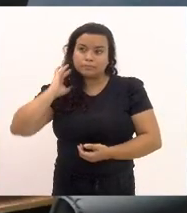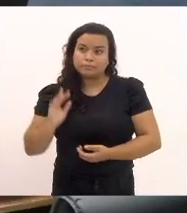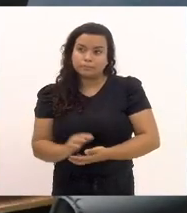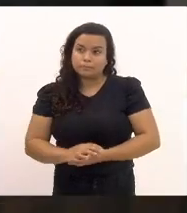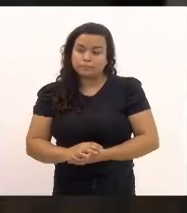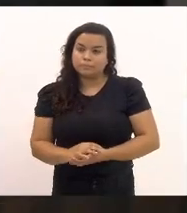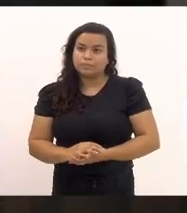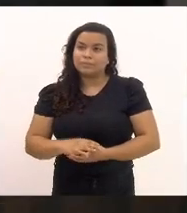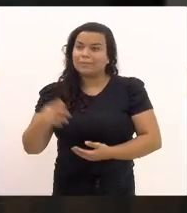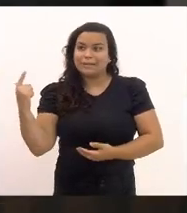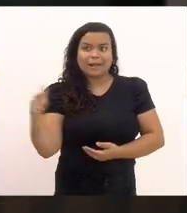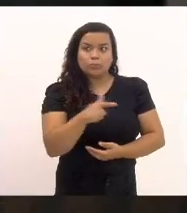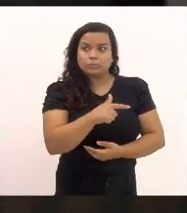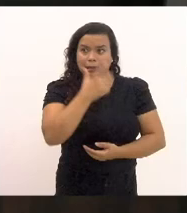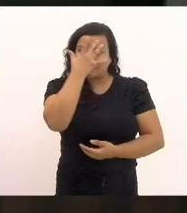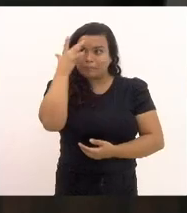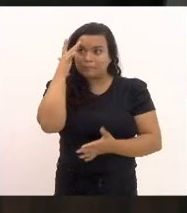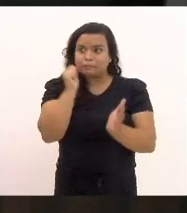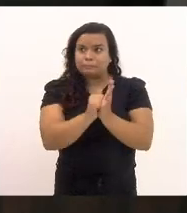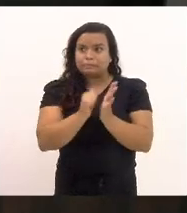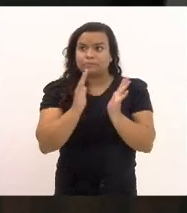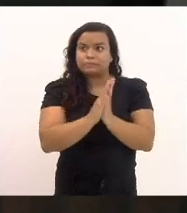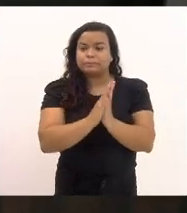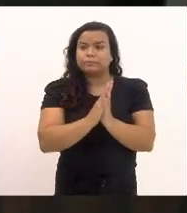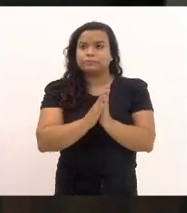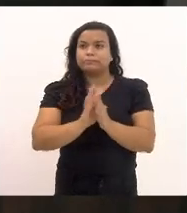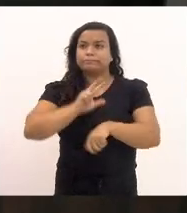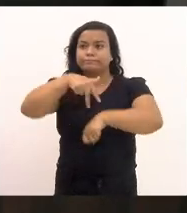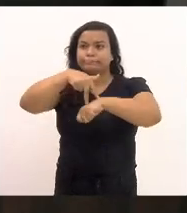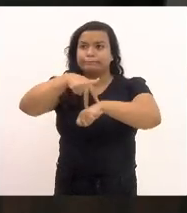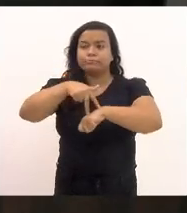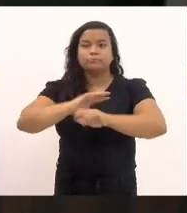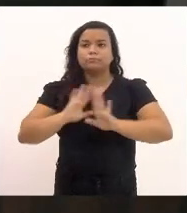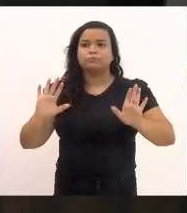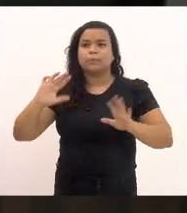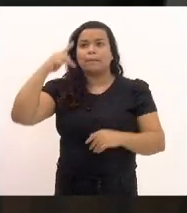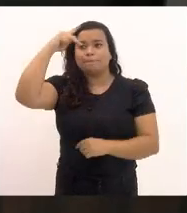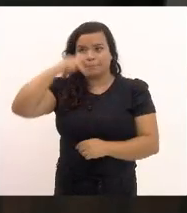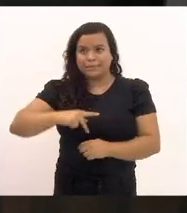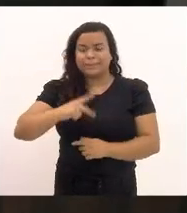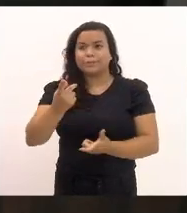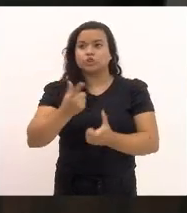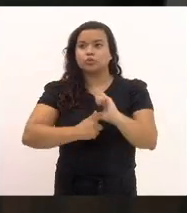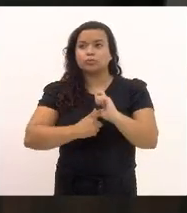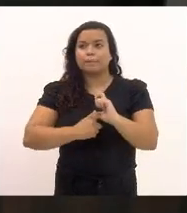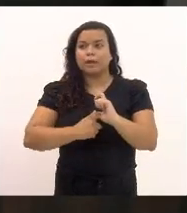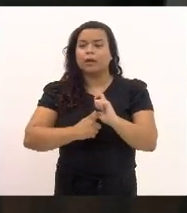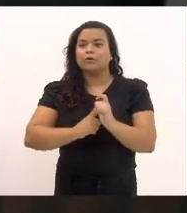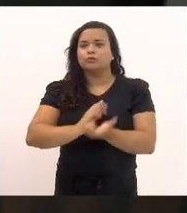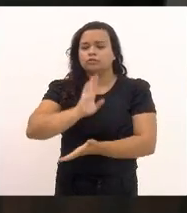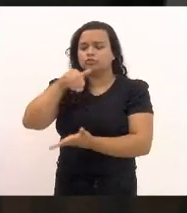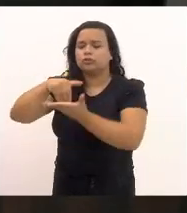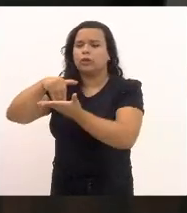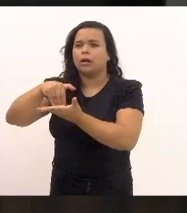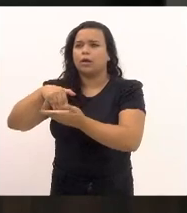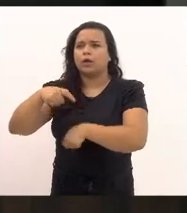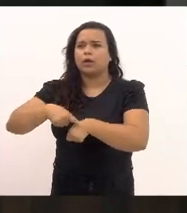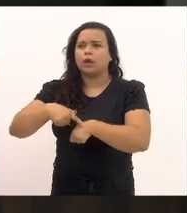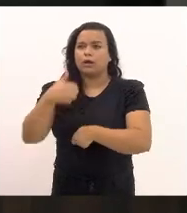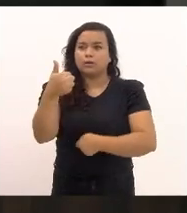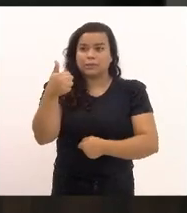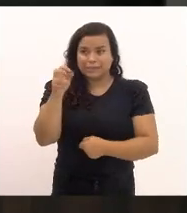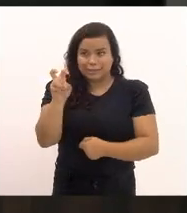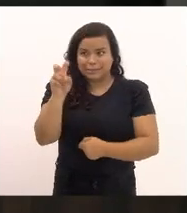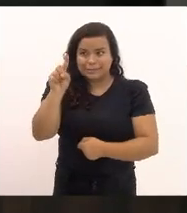Não havendo mais oradores inscritos, a presidência suspende a sessão até as 15 horas, quando